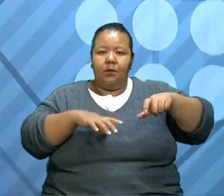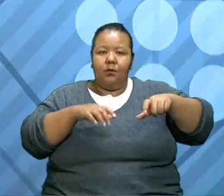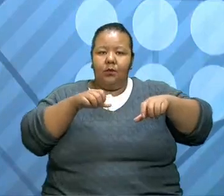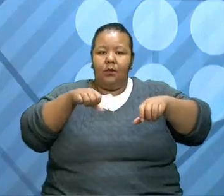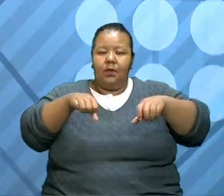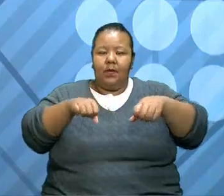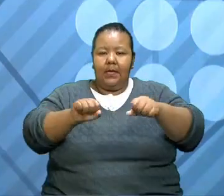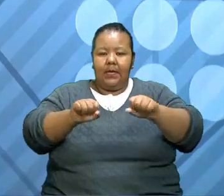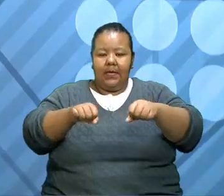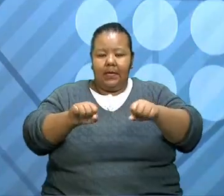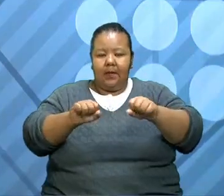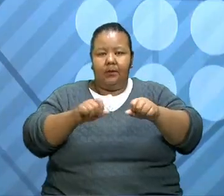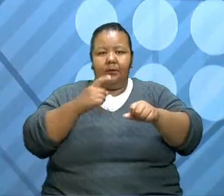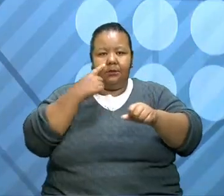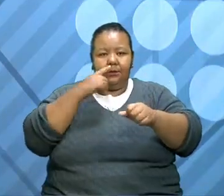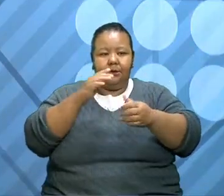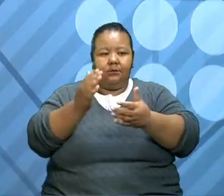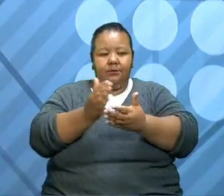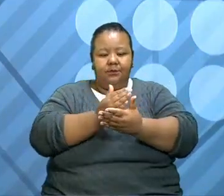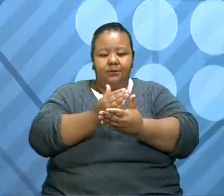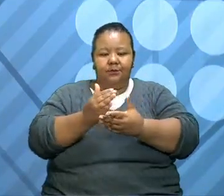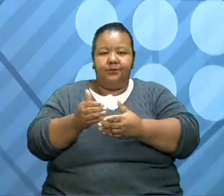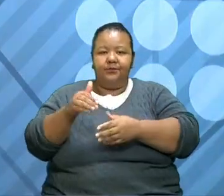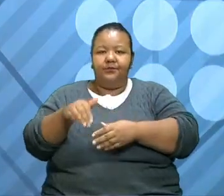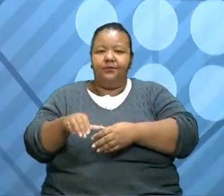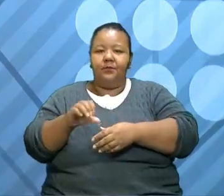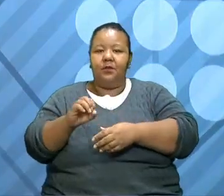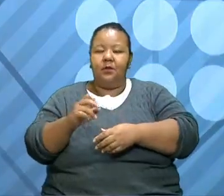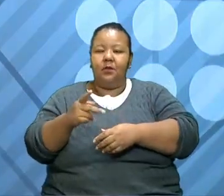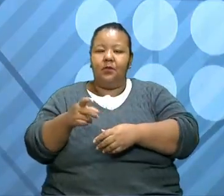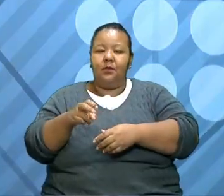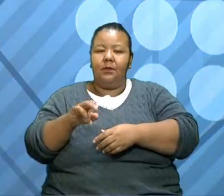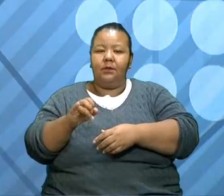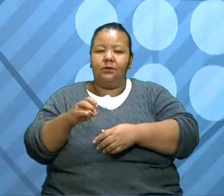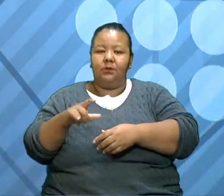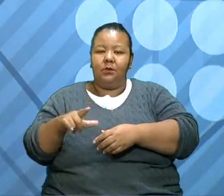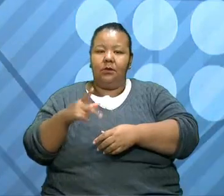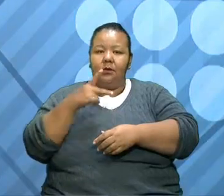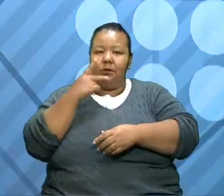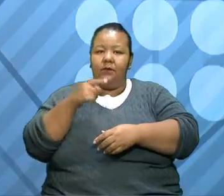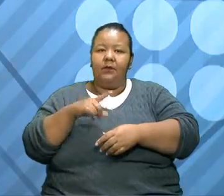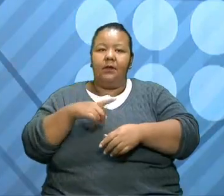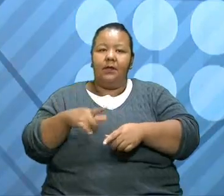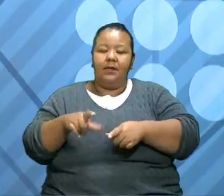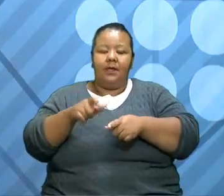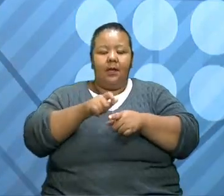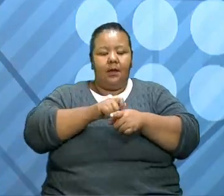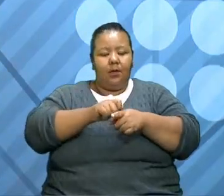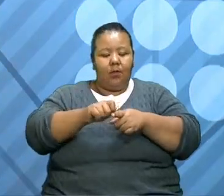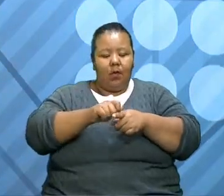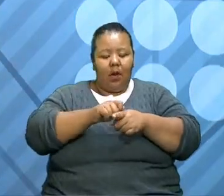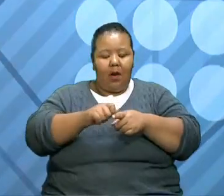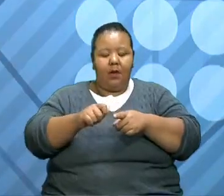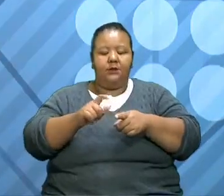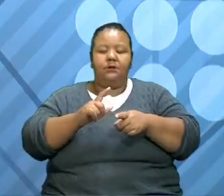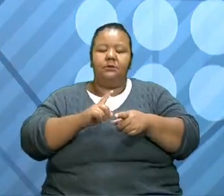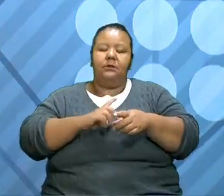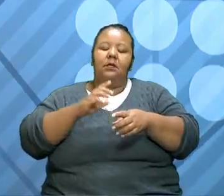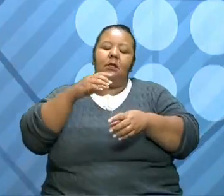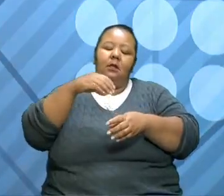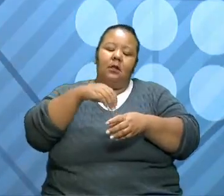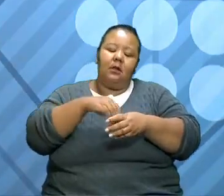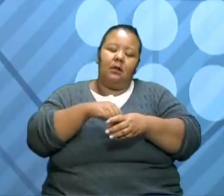falou de, desmembrou um pouco mais, mas está genérico. Quando passa por operacional, ele falou assim: ó, tem borracha, tem o composto da